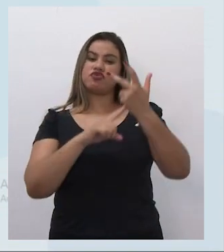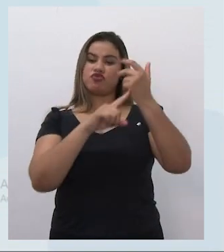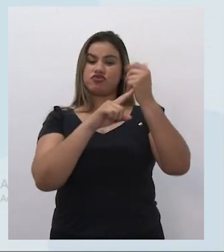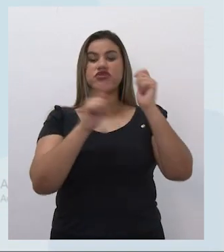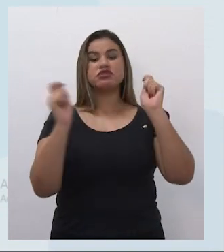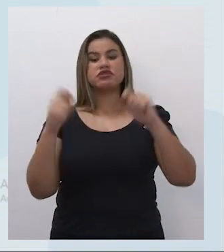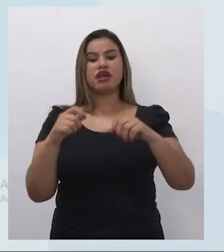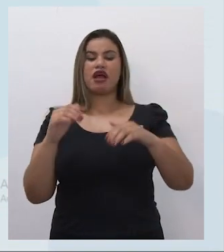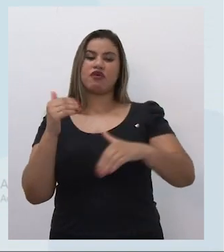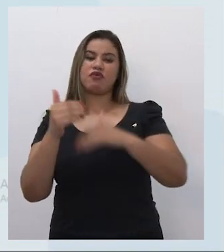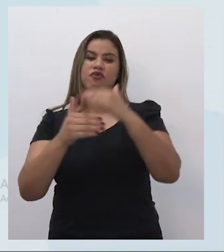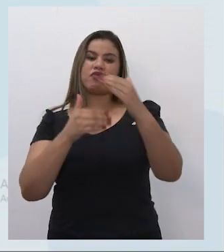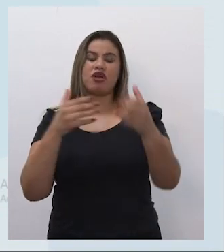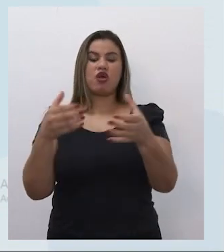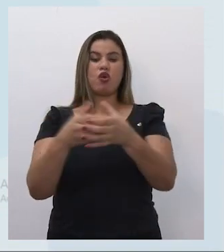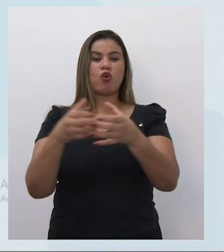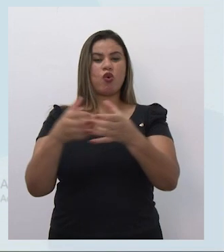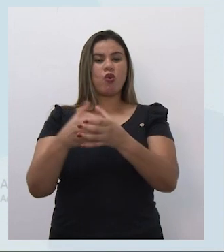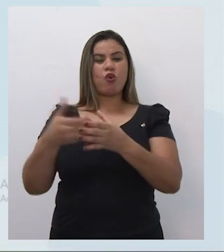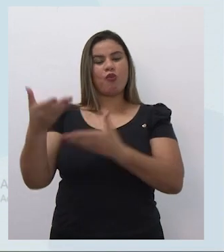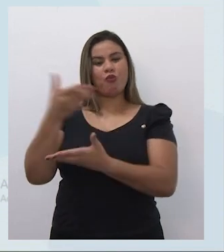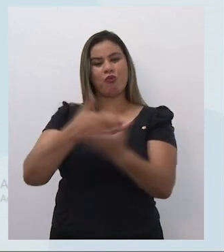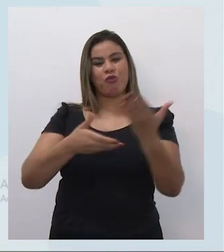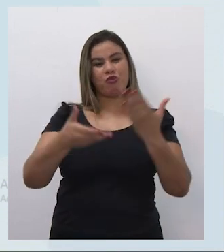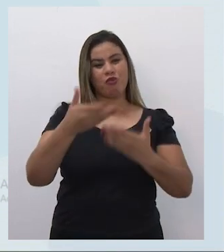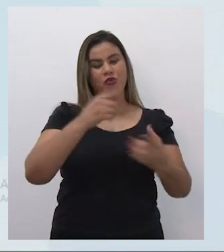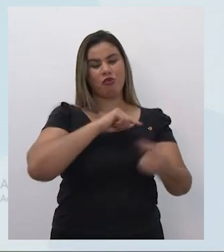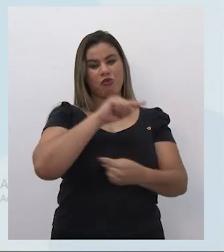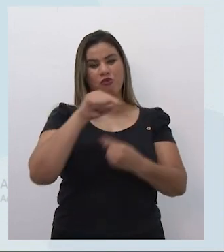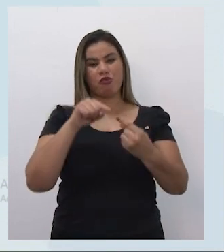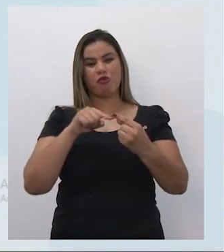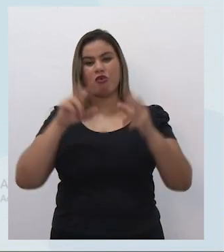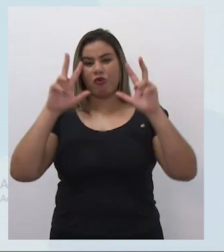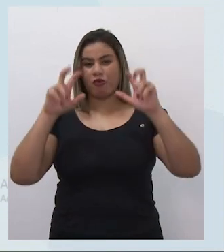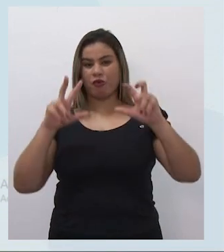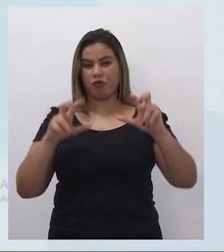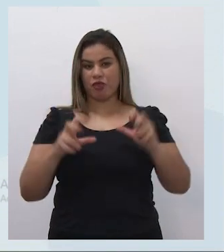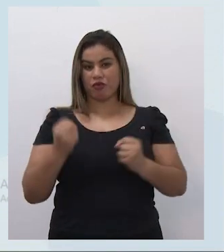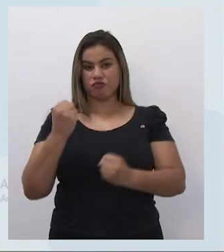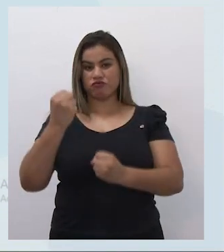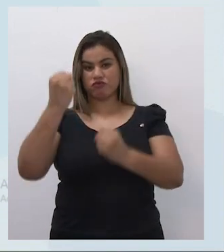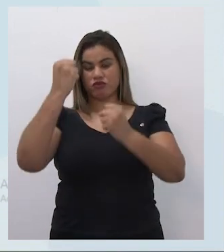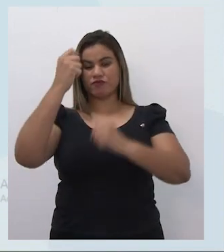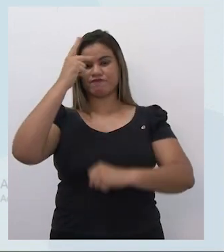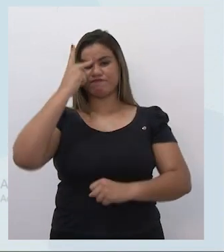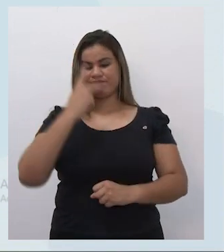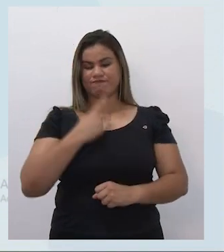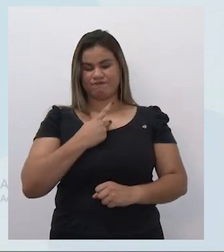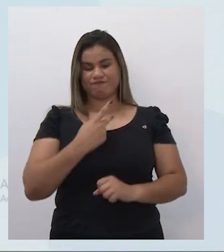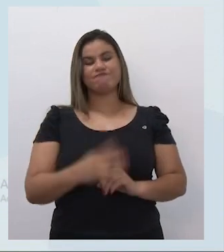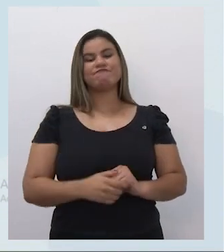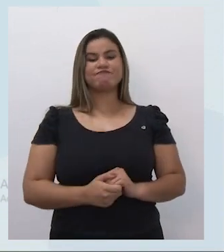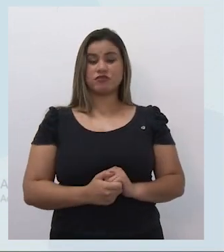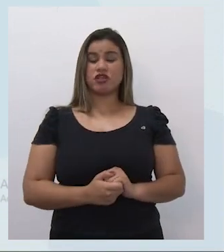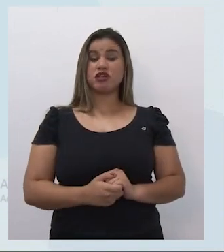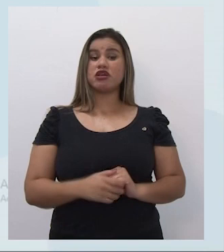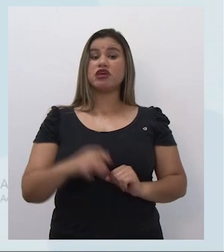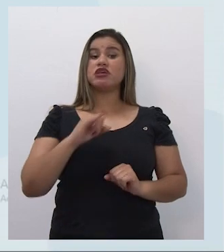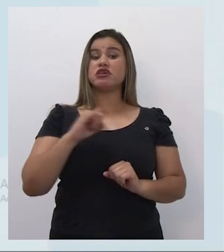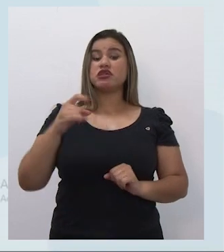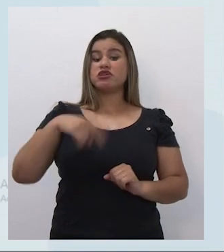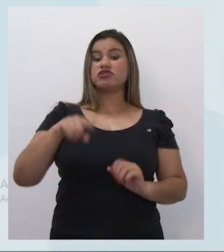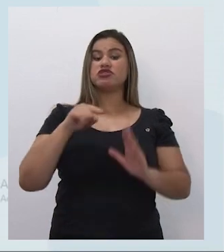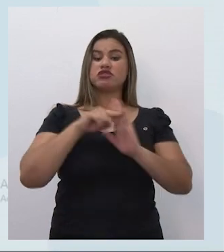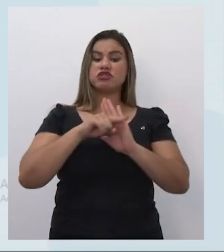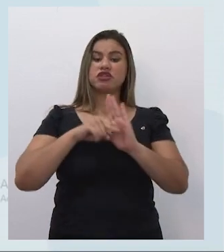em grupo, tendo em vista um objetivo comum, respeitando as poéticas e potencialidades individuais. Se nós analisarmos